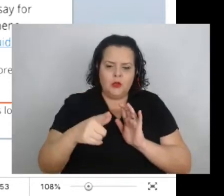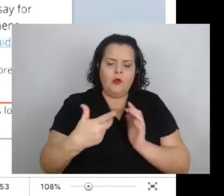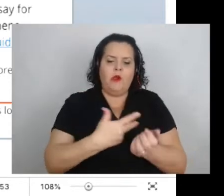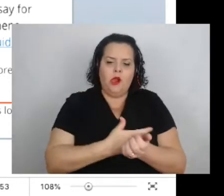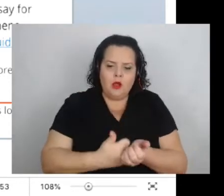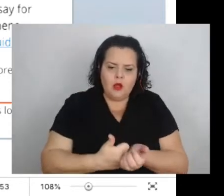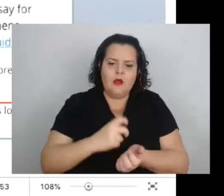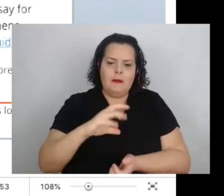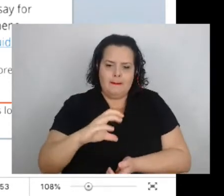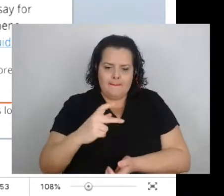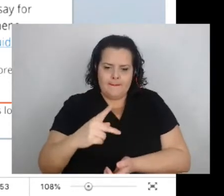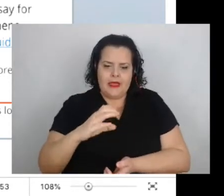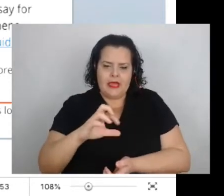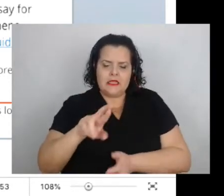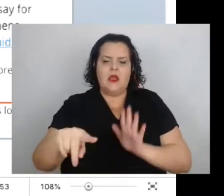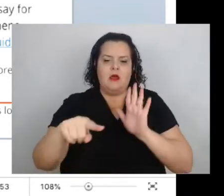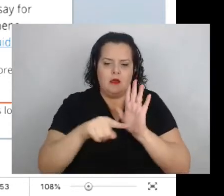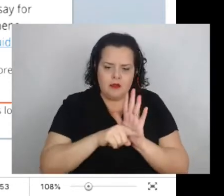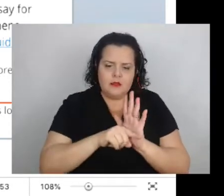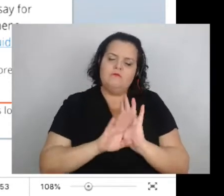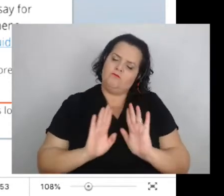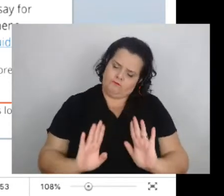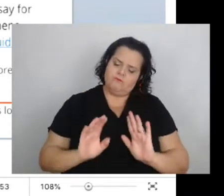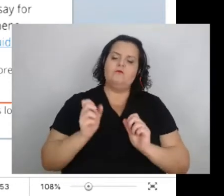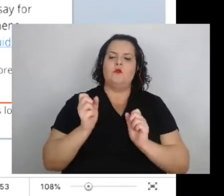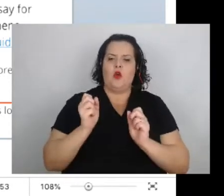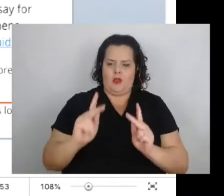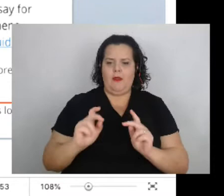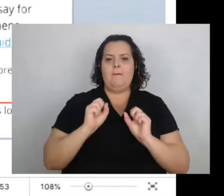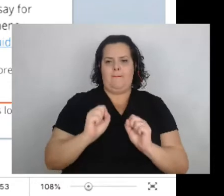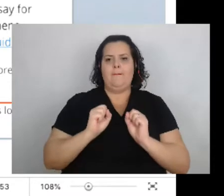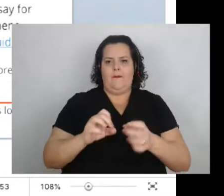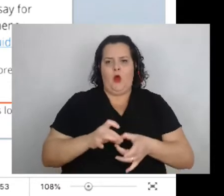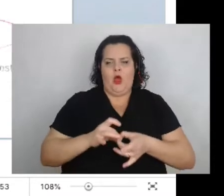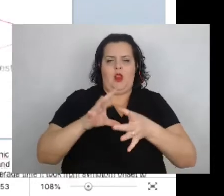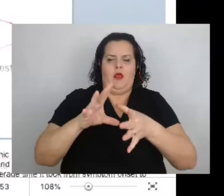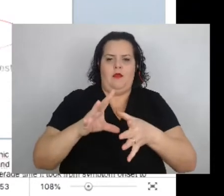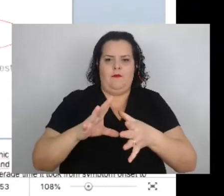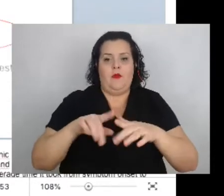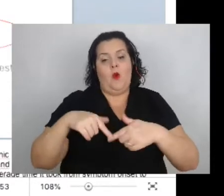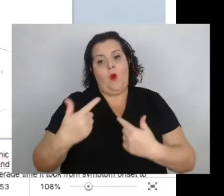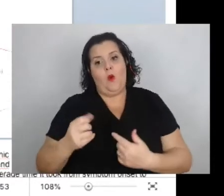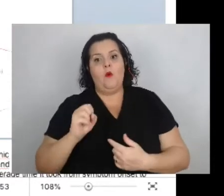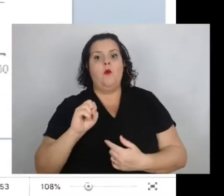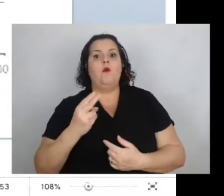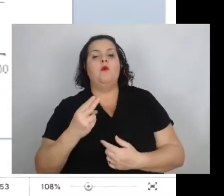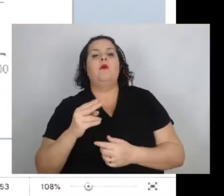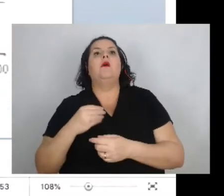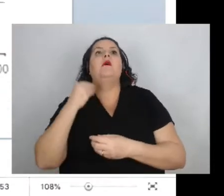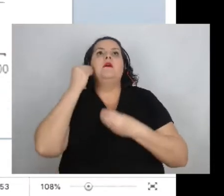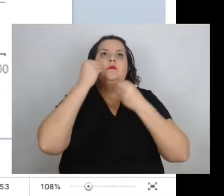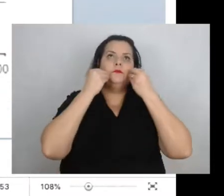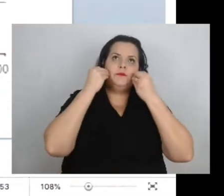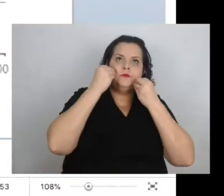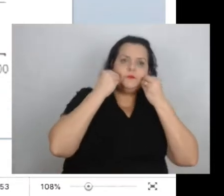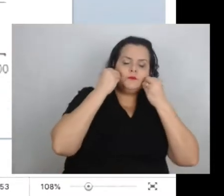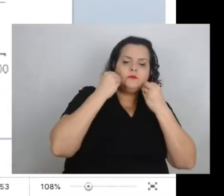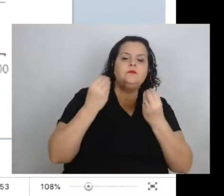seria interessante consultar um expert em doença infecciosa. E também,